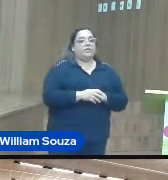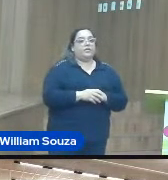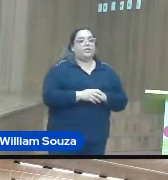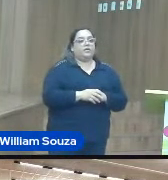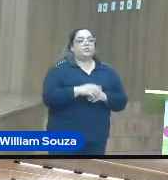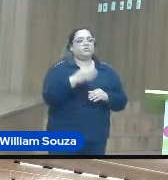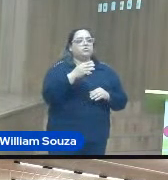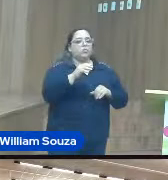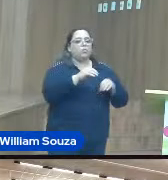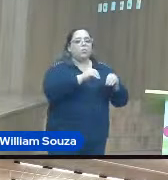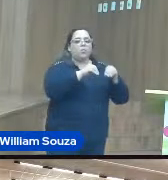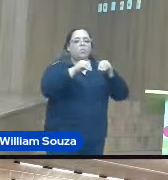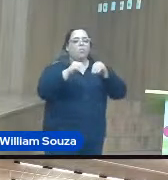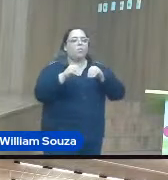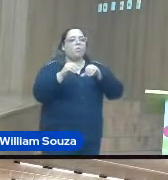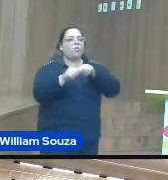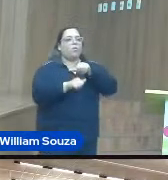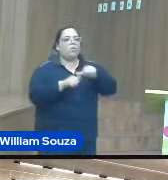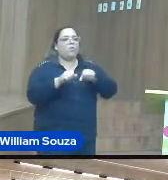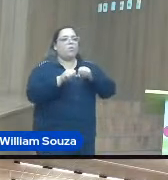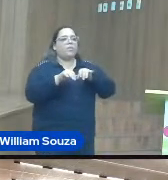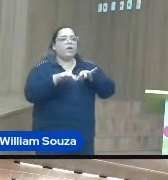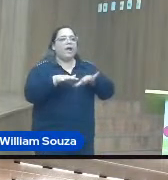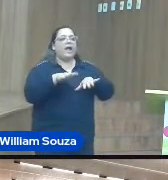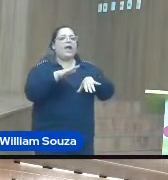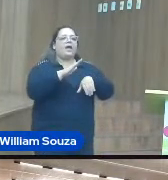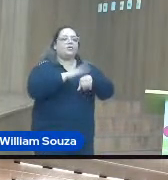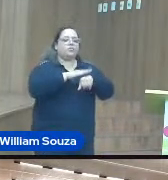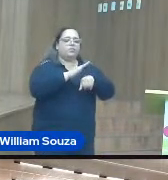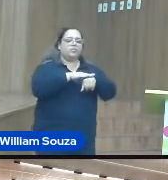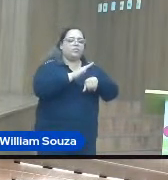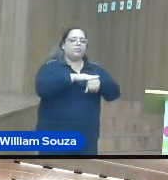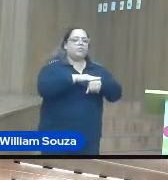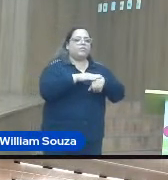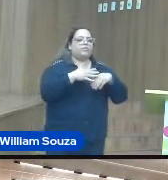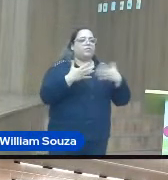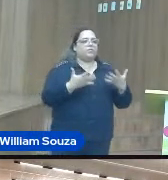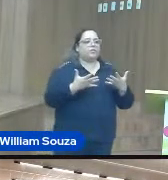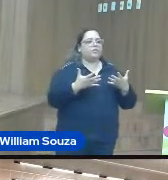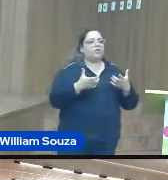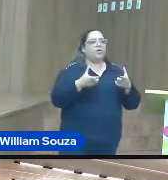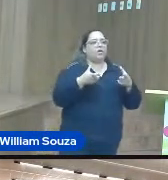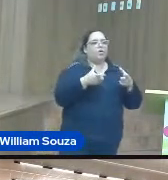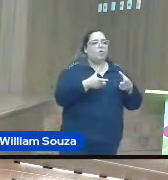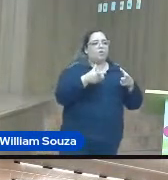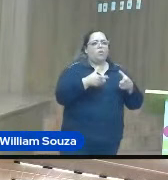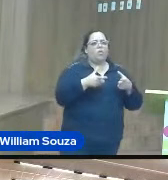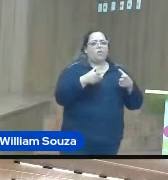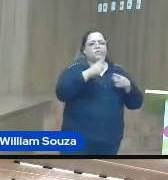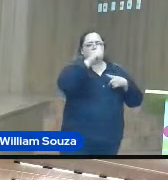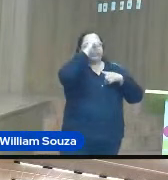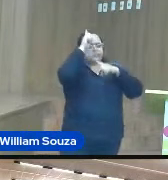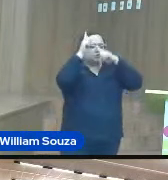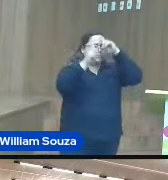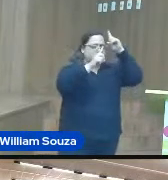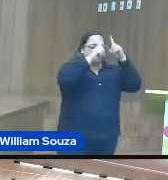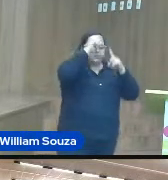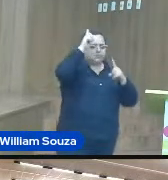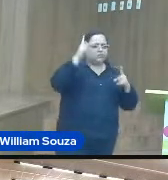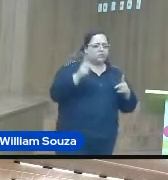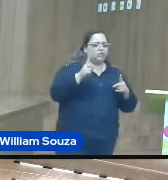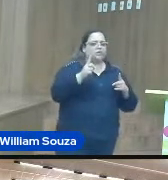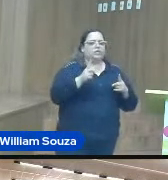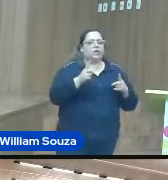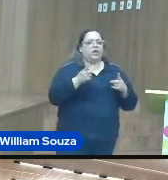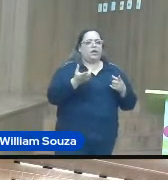transição. Então, era um momento onde havia dúvidas, assim, sobretudo entre os